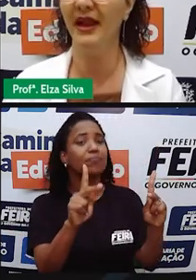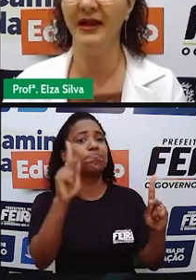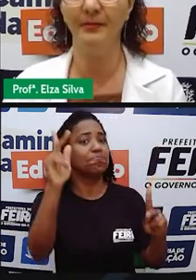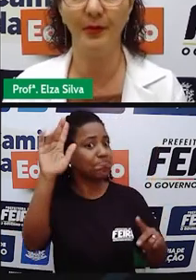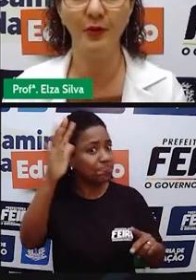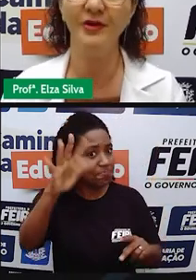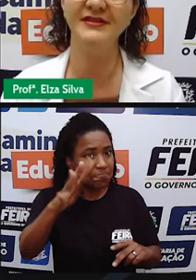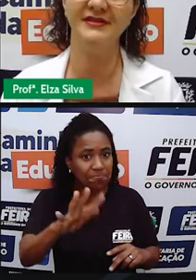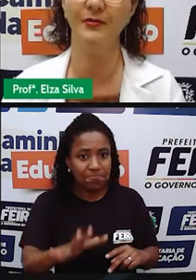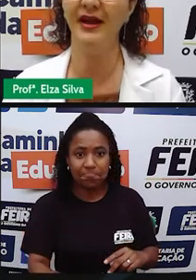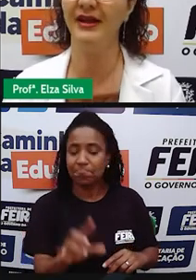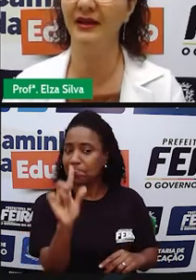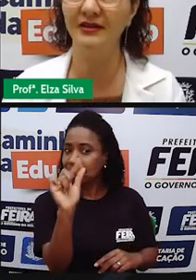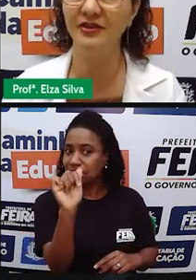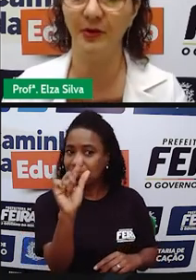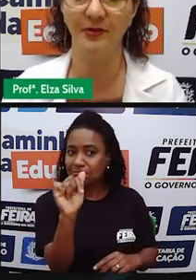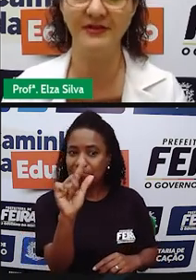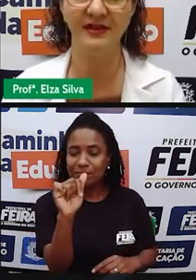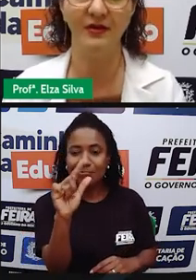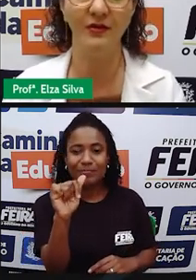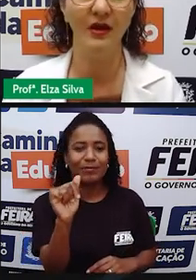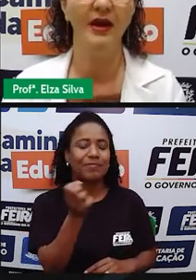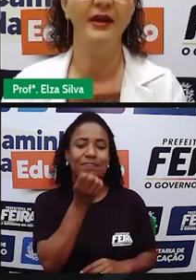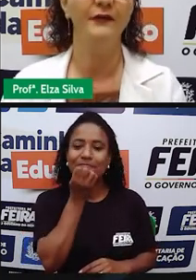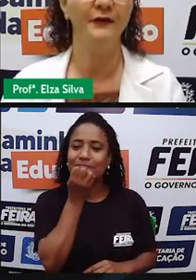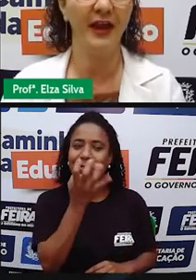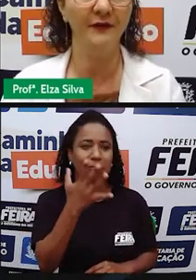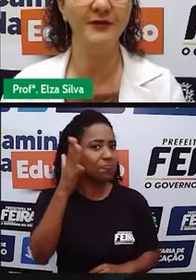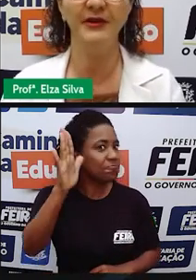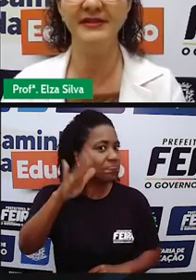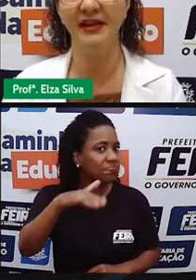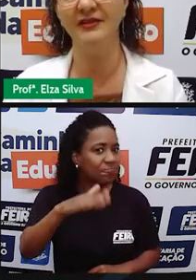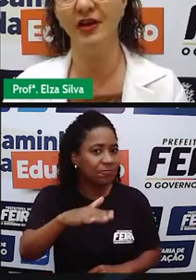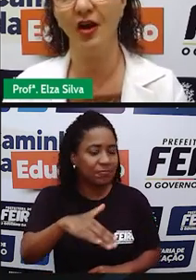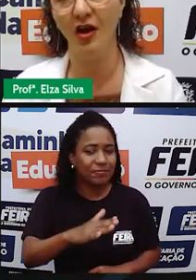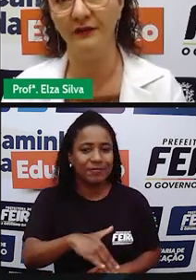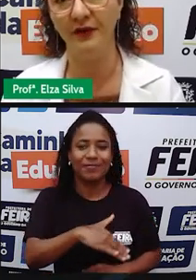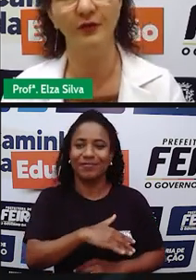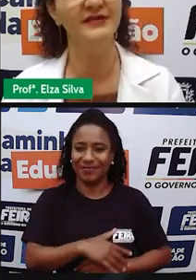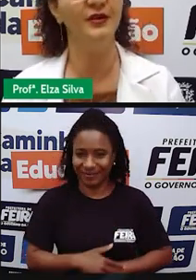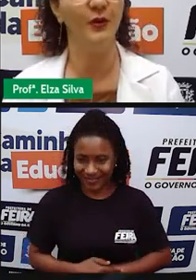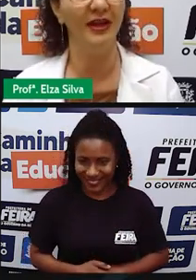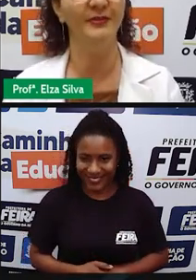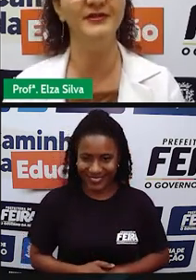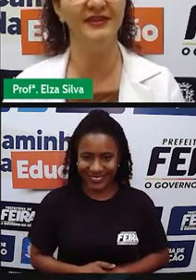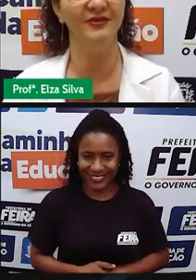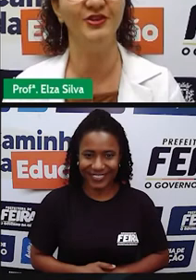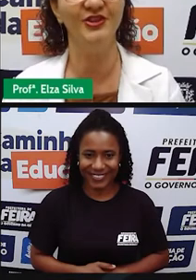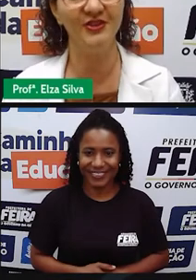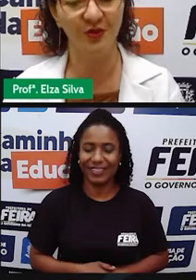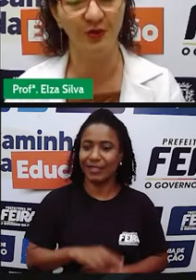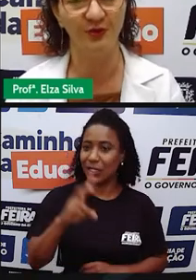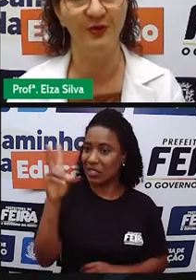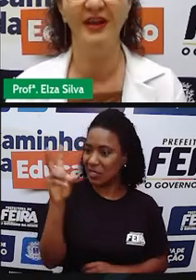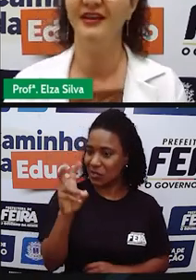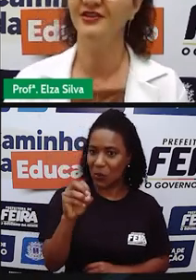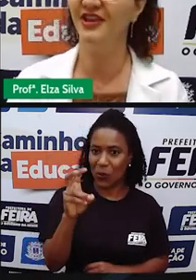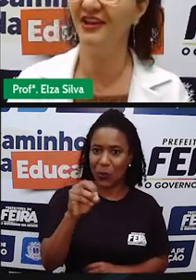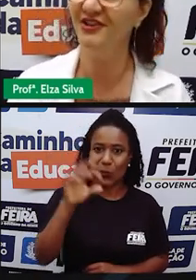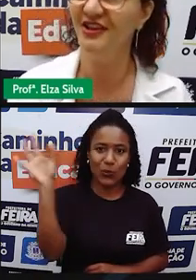uma mega promoção, uma grande promoção. 50% off, com 50% de